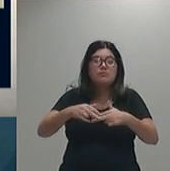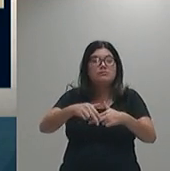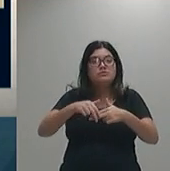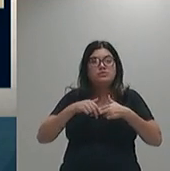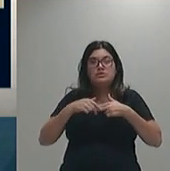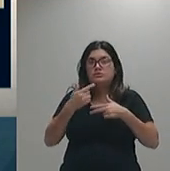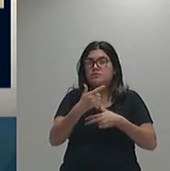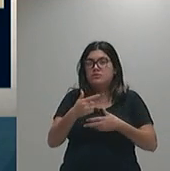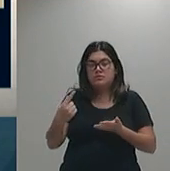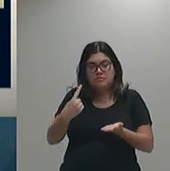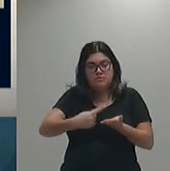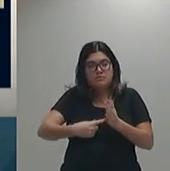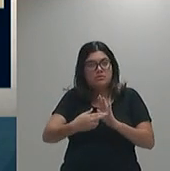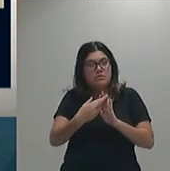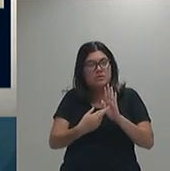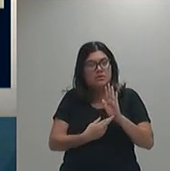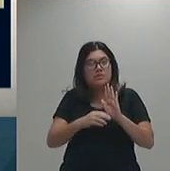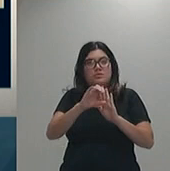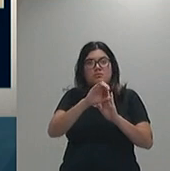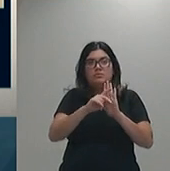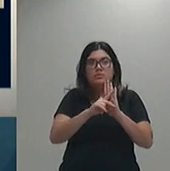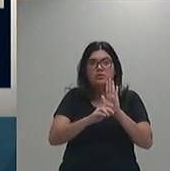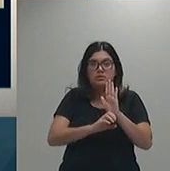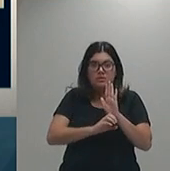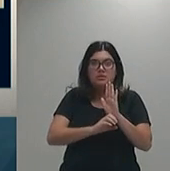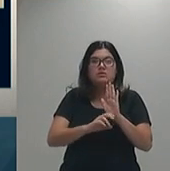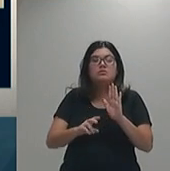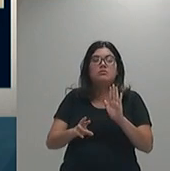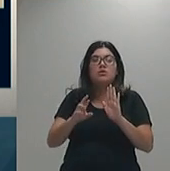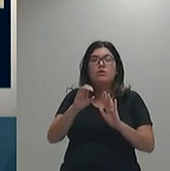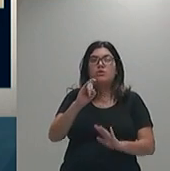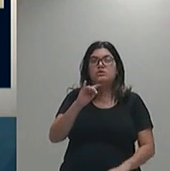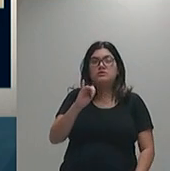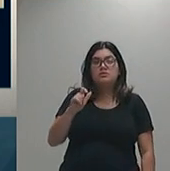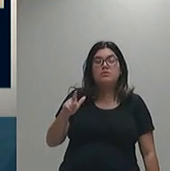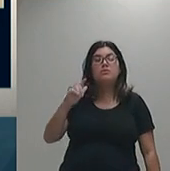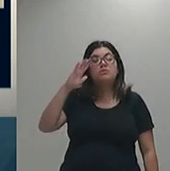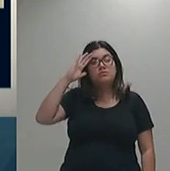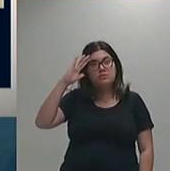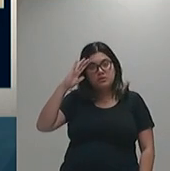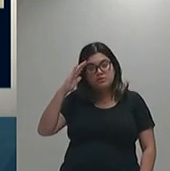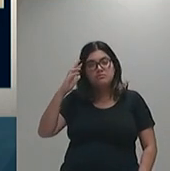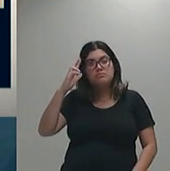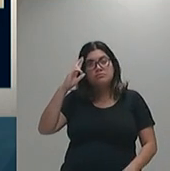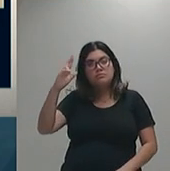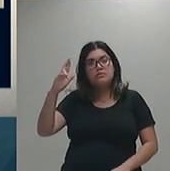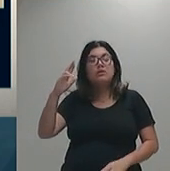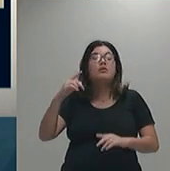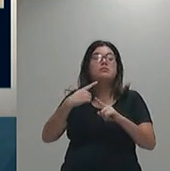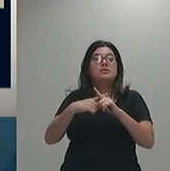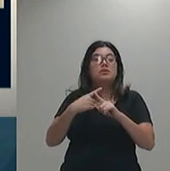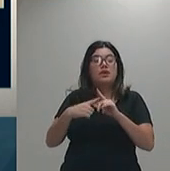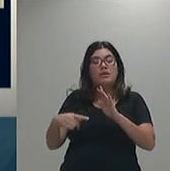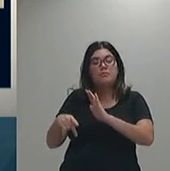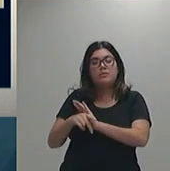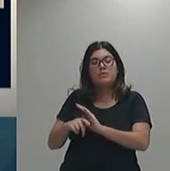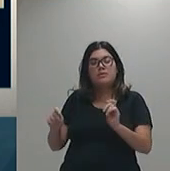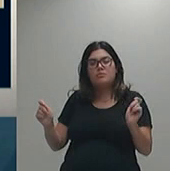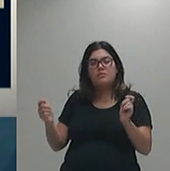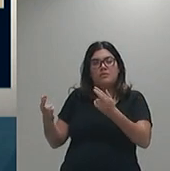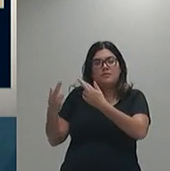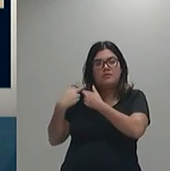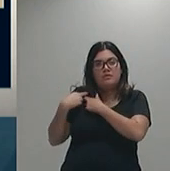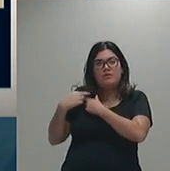submetem às regras do CPC sobre conexão e continência a pé porque eles são da confiança só daqueles que